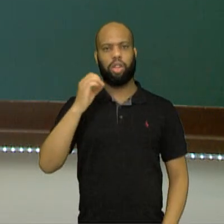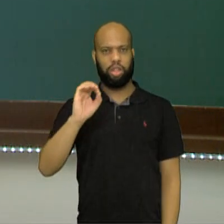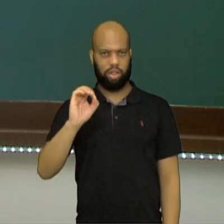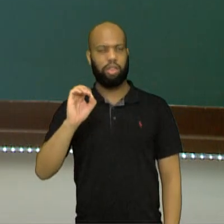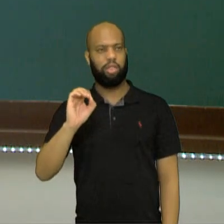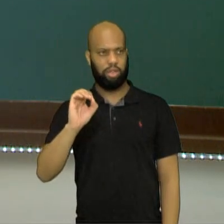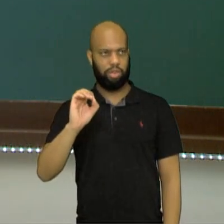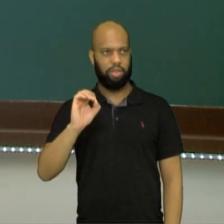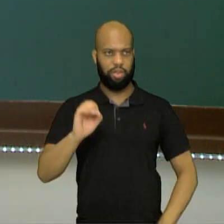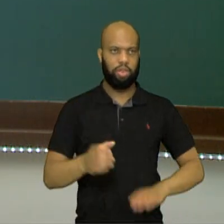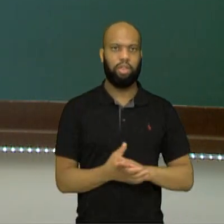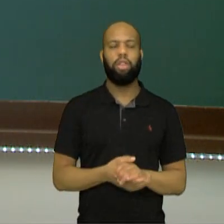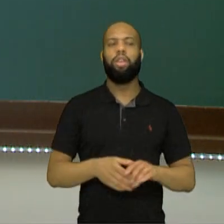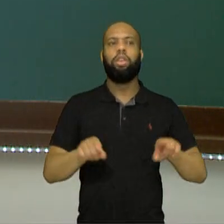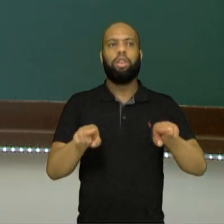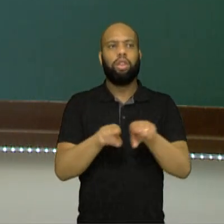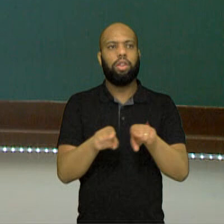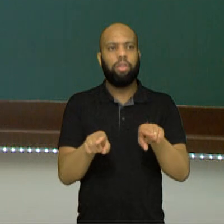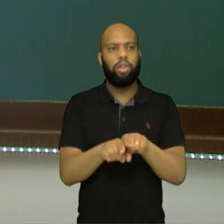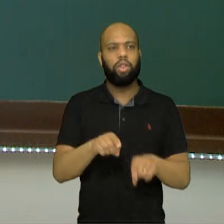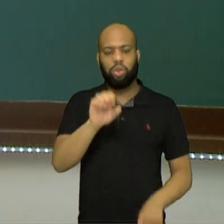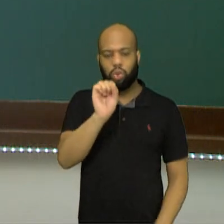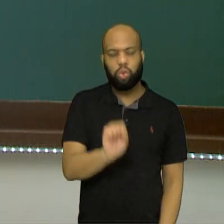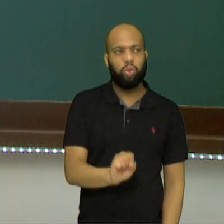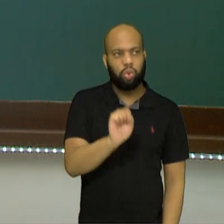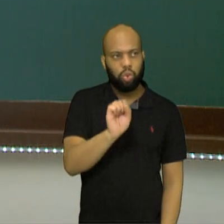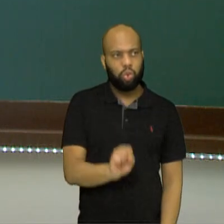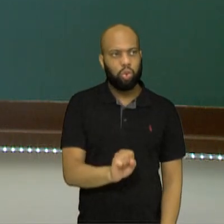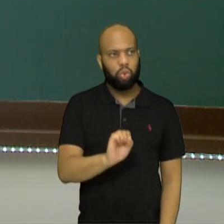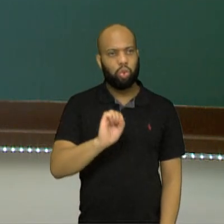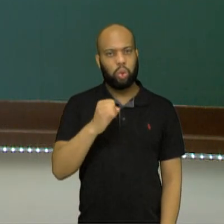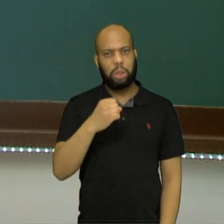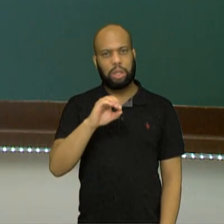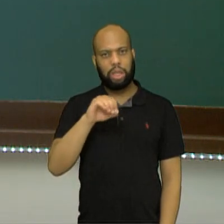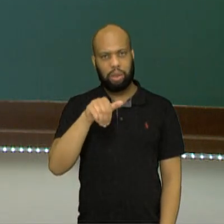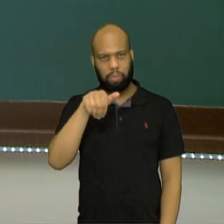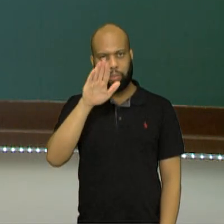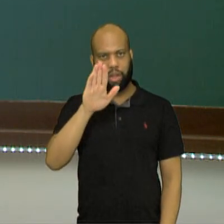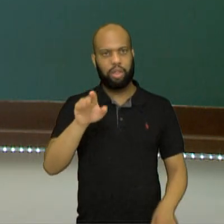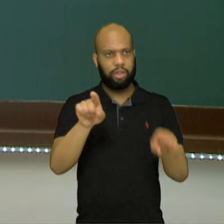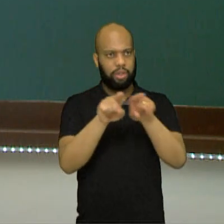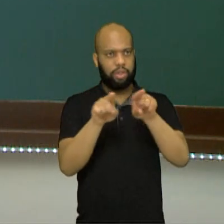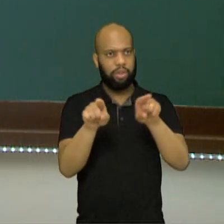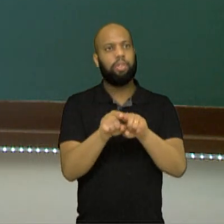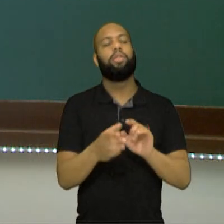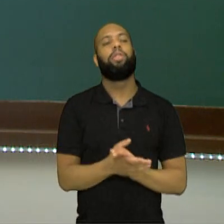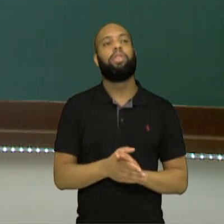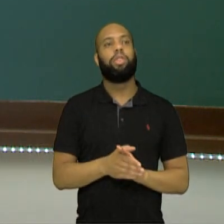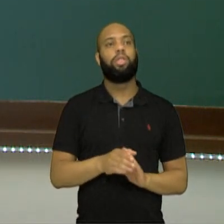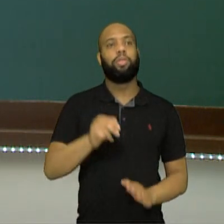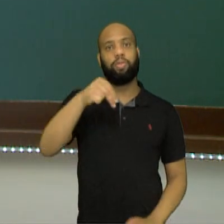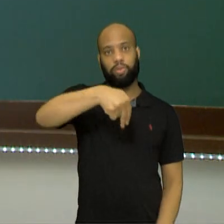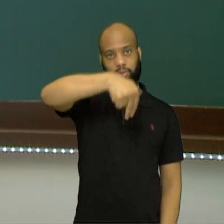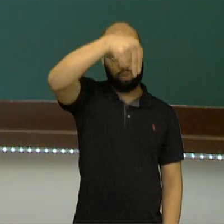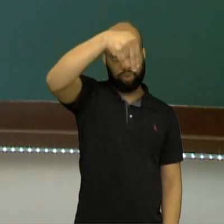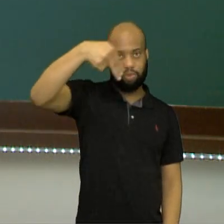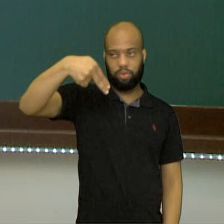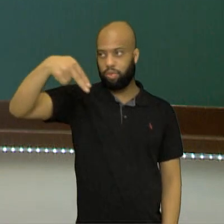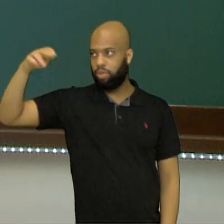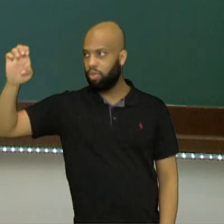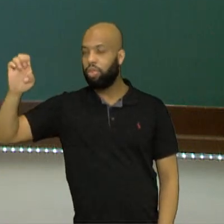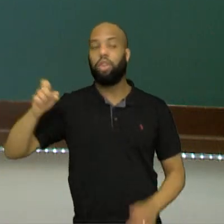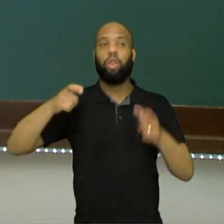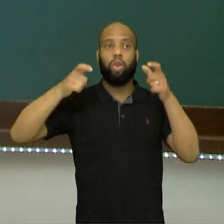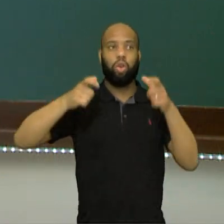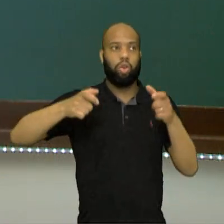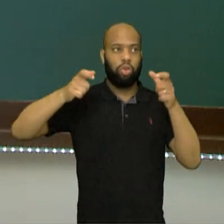80%. E no Sul também passa um pouquinho de 80%, tá? E daí no Norte e no Nordeste são as regiões